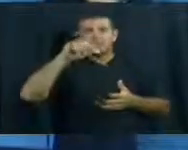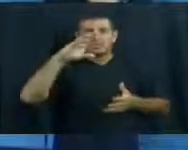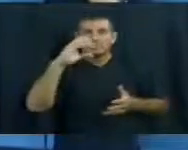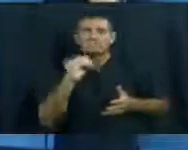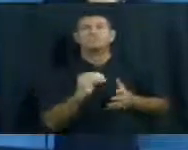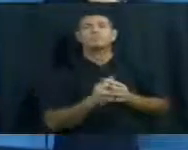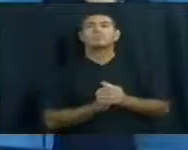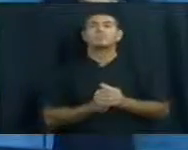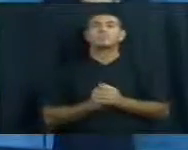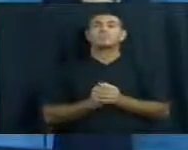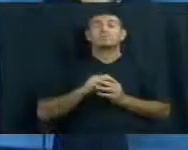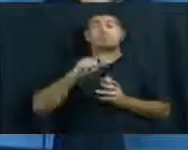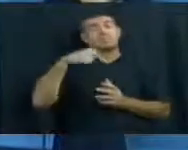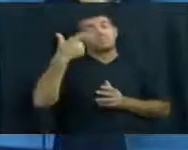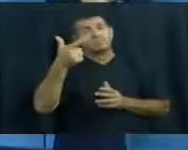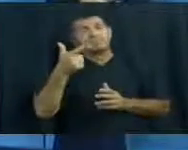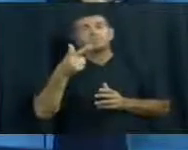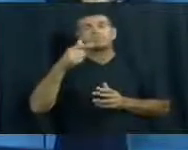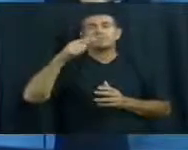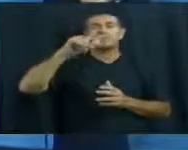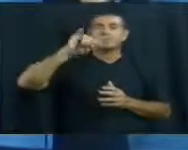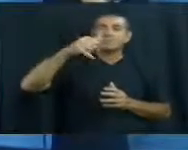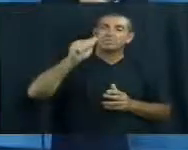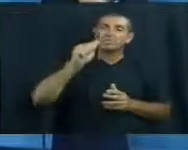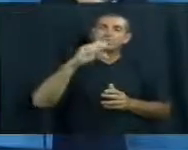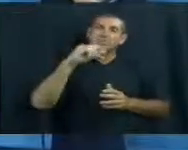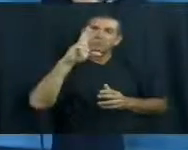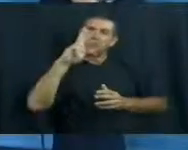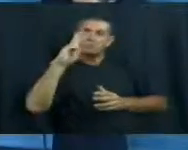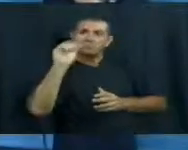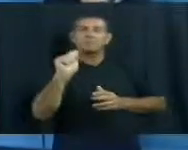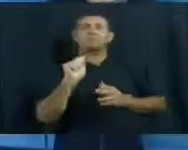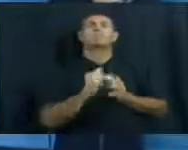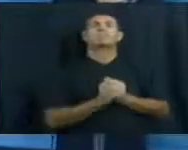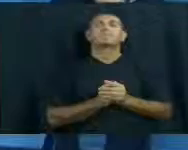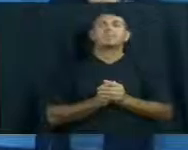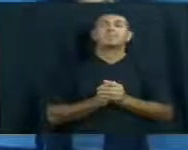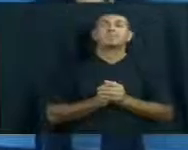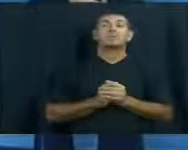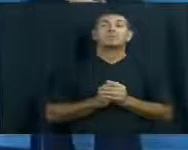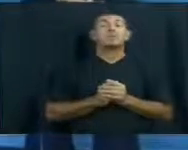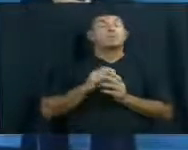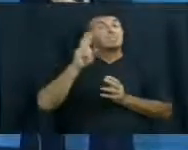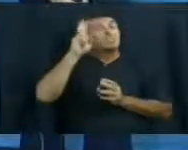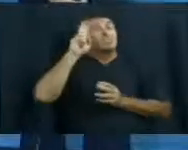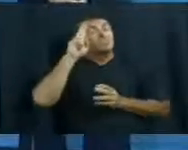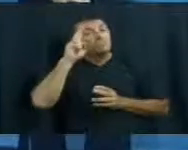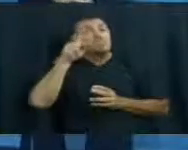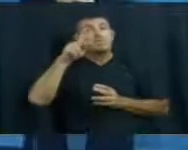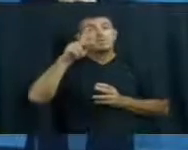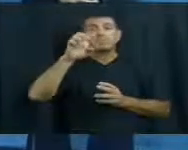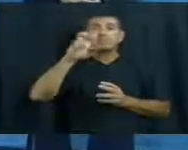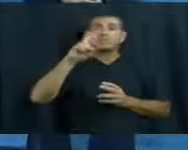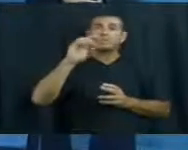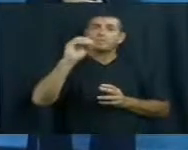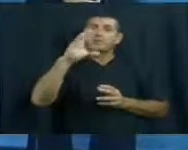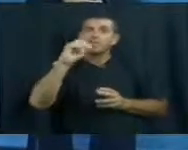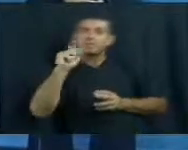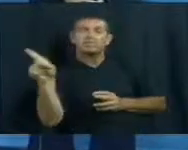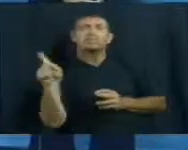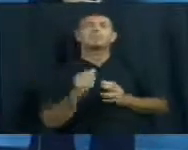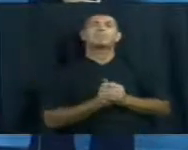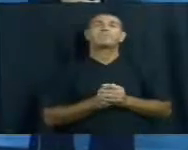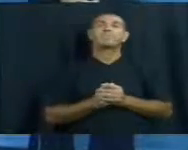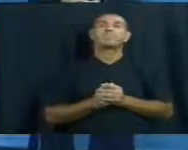o Jacuba, que fica no centro também ali. Segunda-feira, dia 4, o Perocão, com a Seta Manussai. O Rabo de